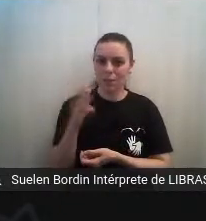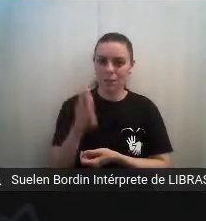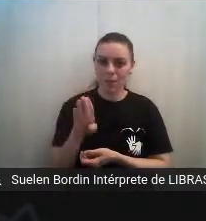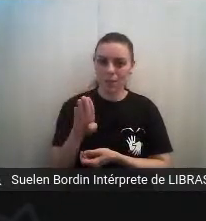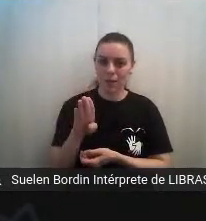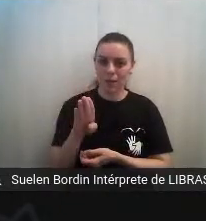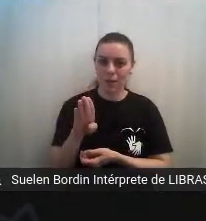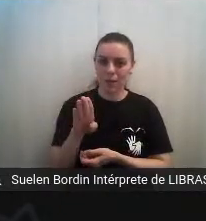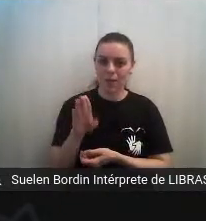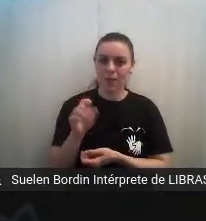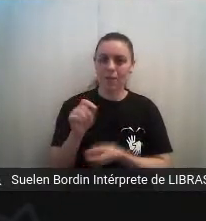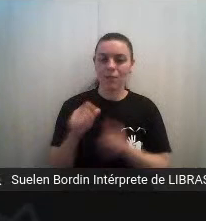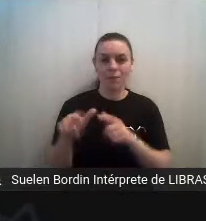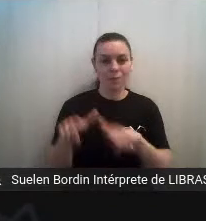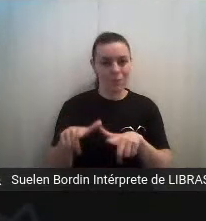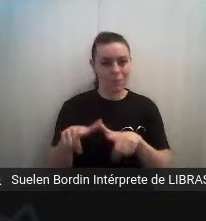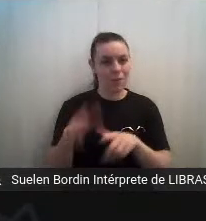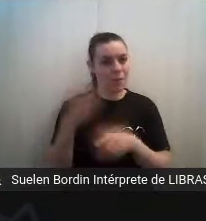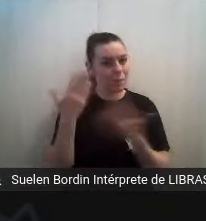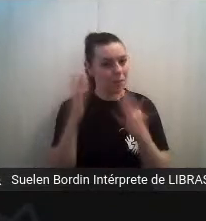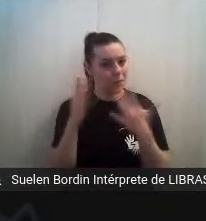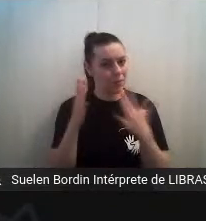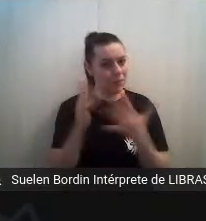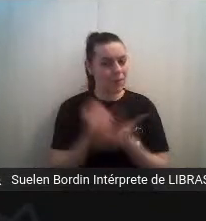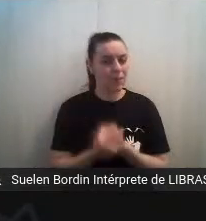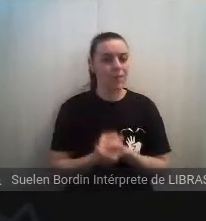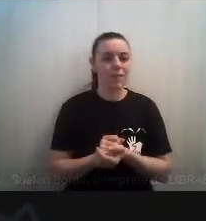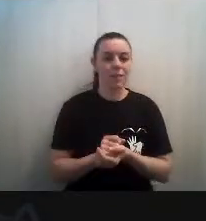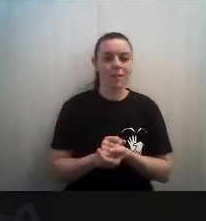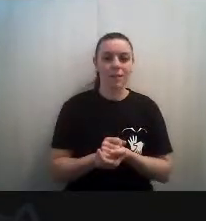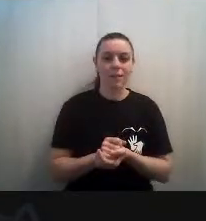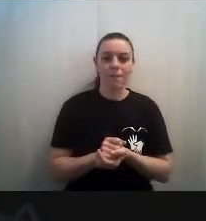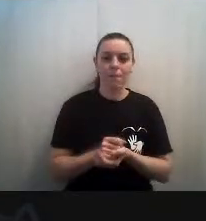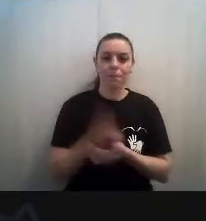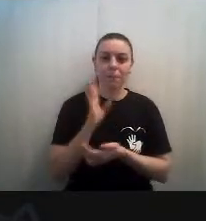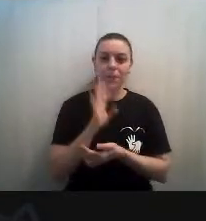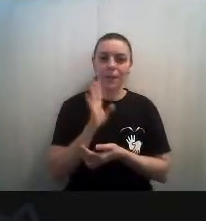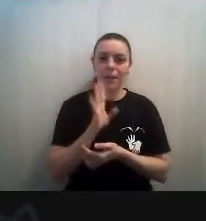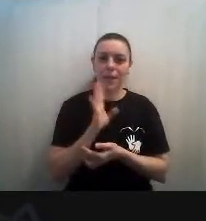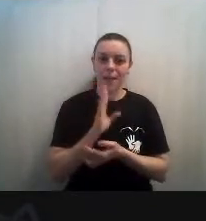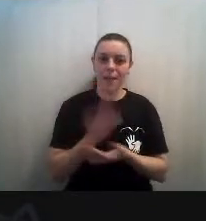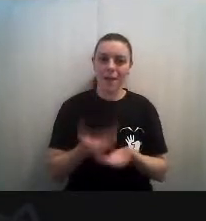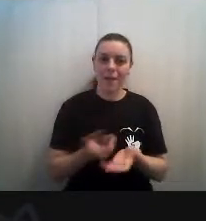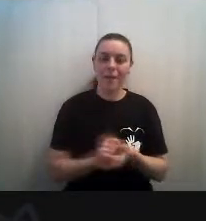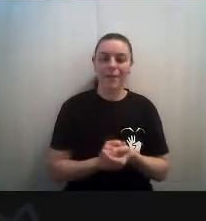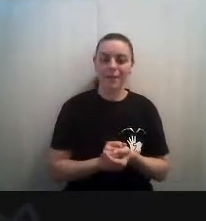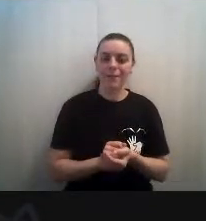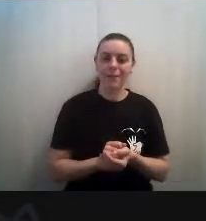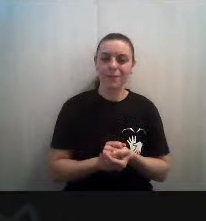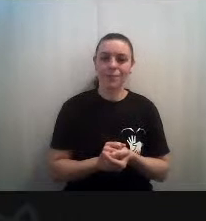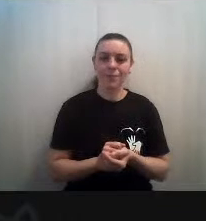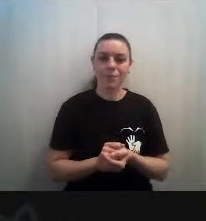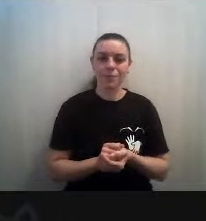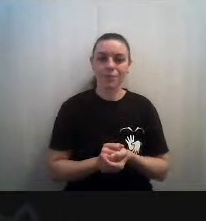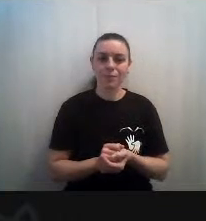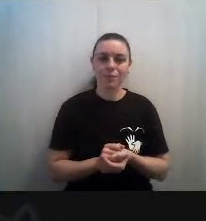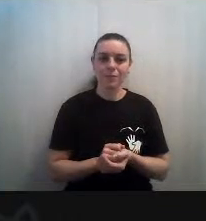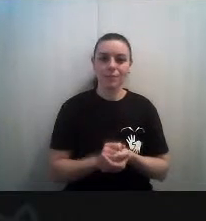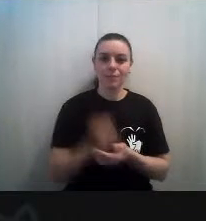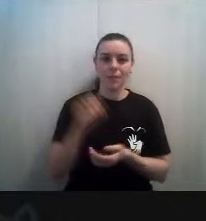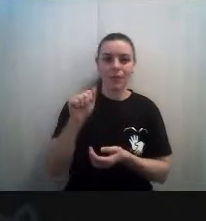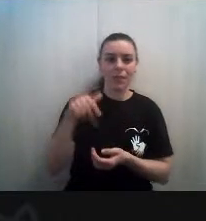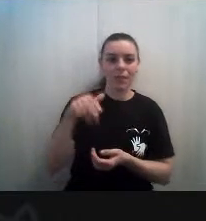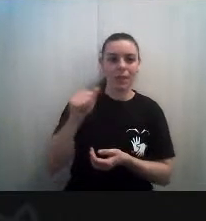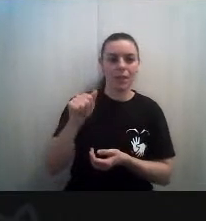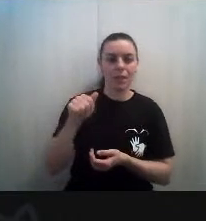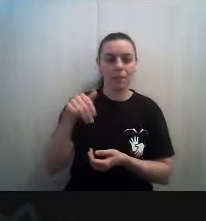meninas. Parabéns aí. Olha que legal, uma notícia aqui. A Ana Maísa está